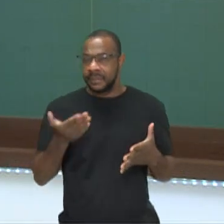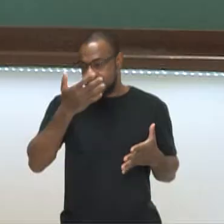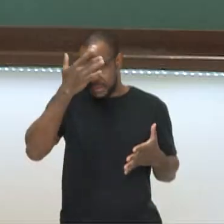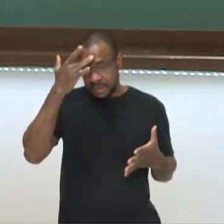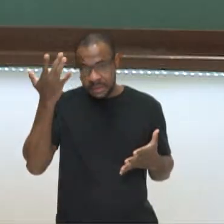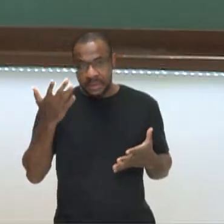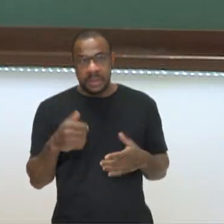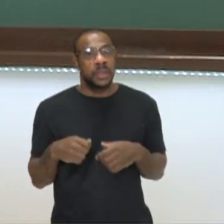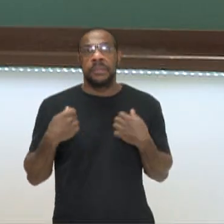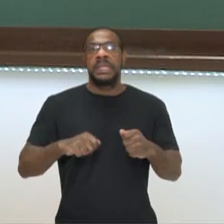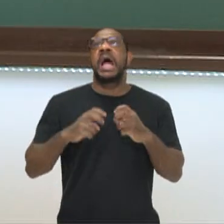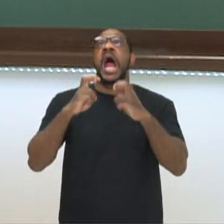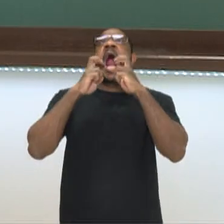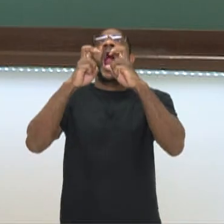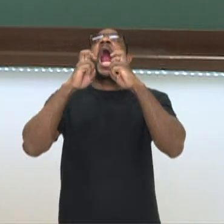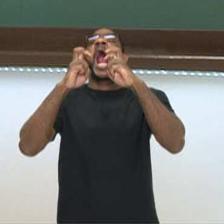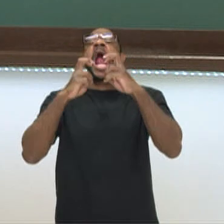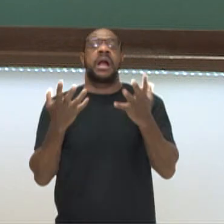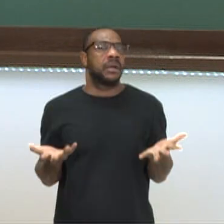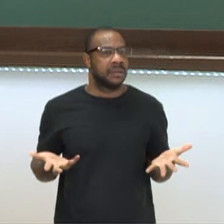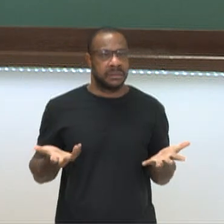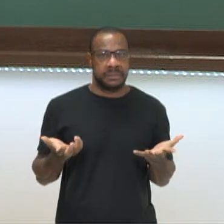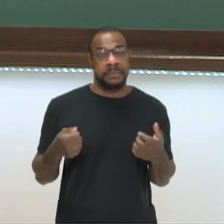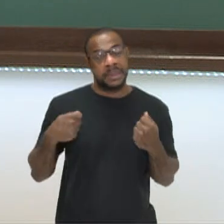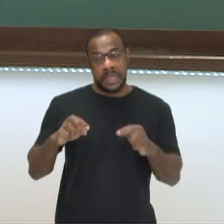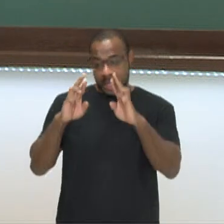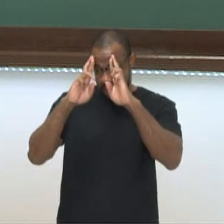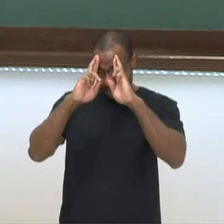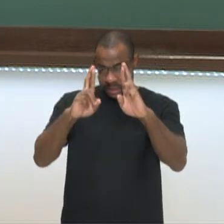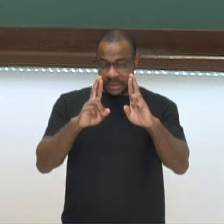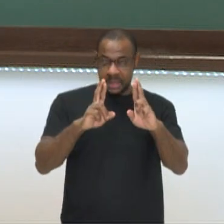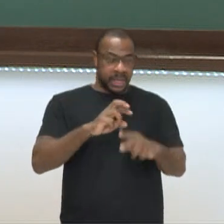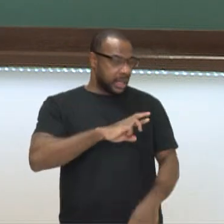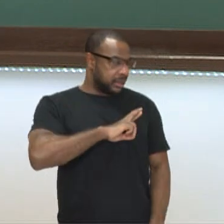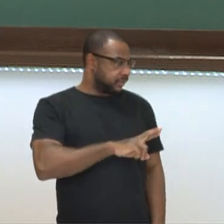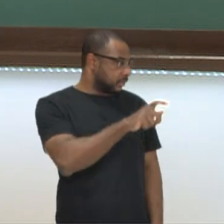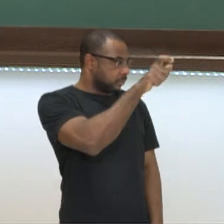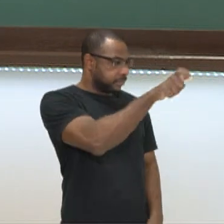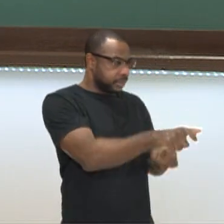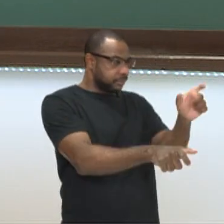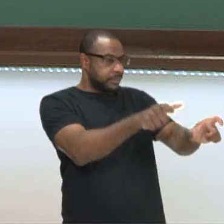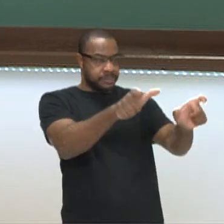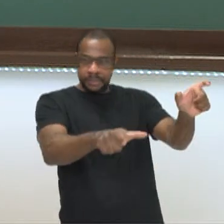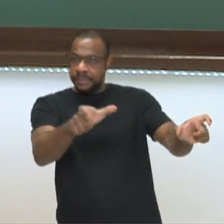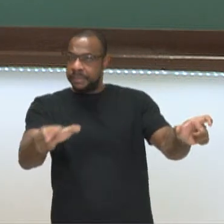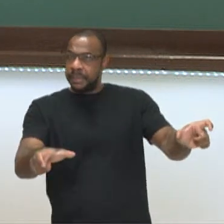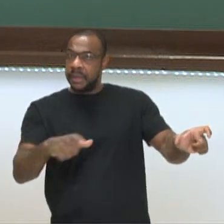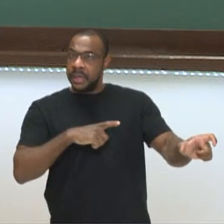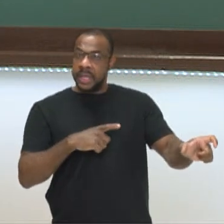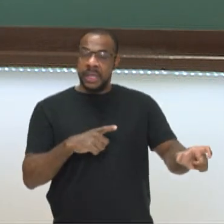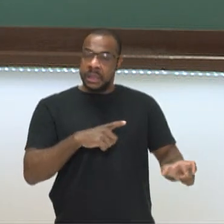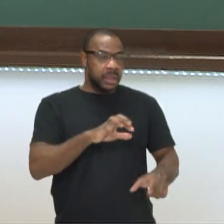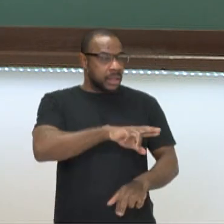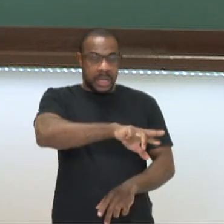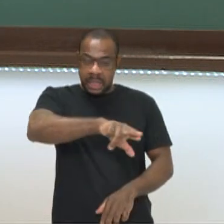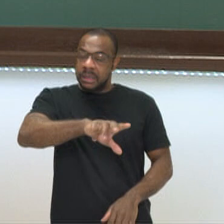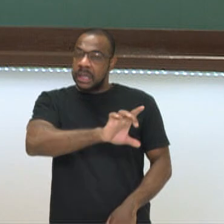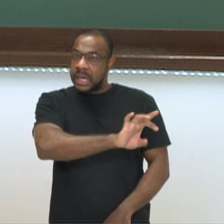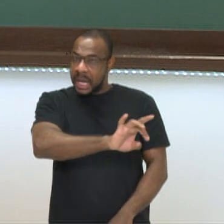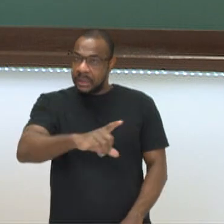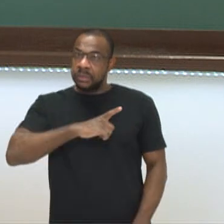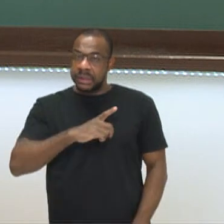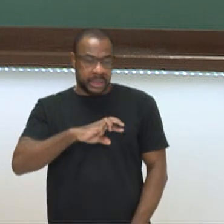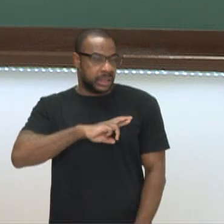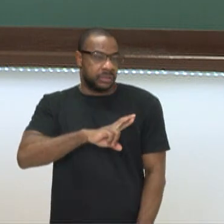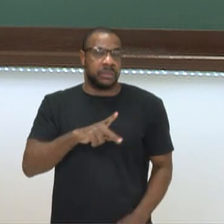precisa acreditar na religião do outro, mas você tem que respeitar, afinal de contas é um outro ser humano. E ele tem o direito de acreditar naquilo que acredita,